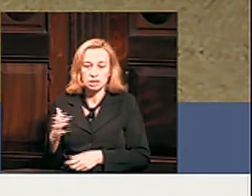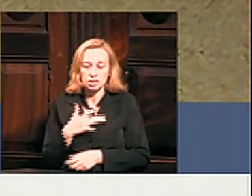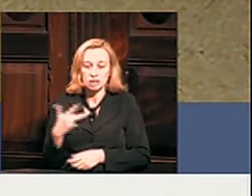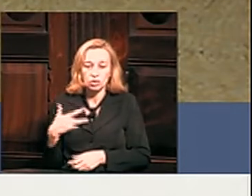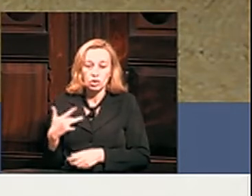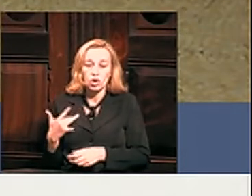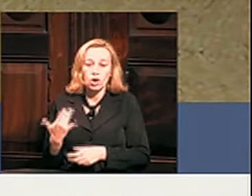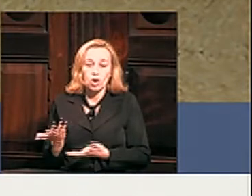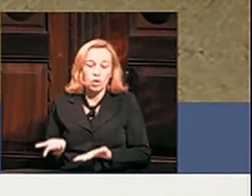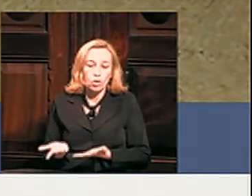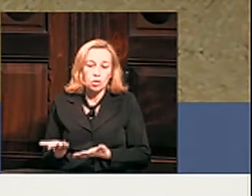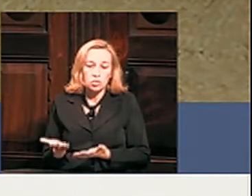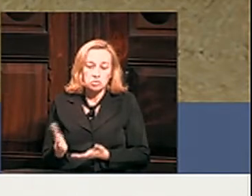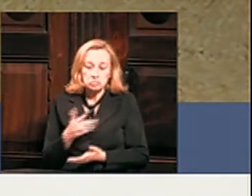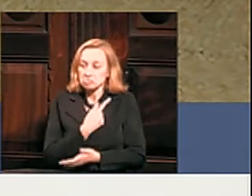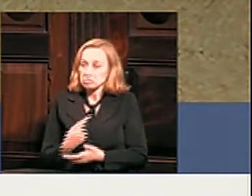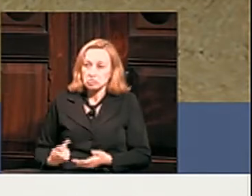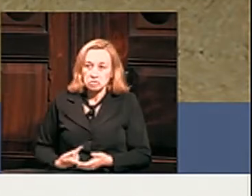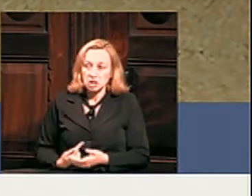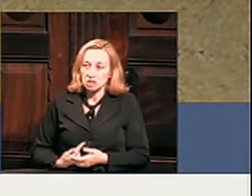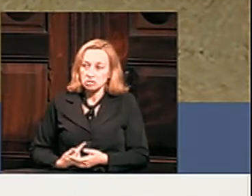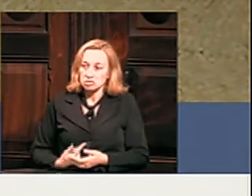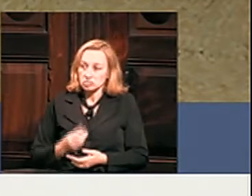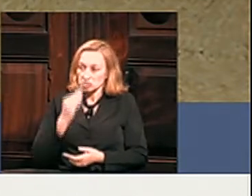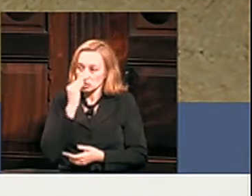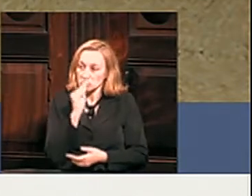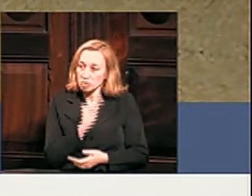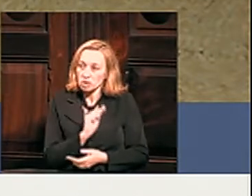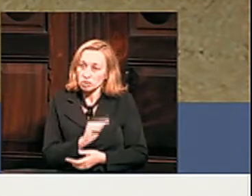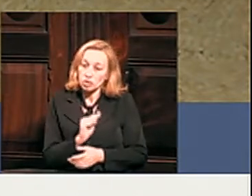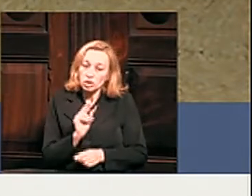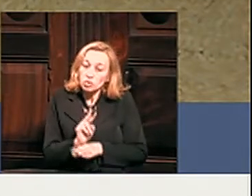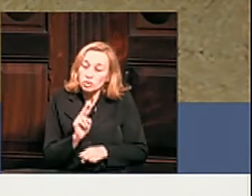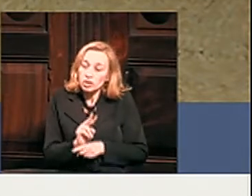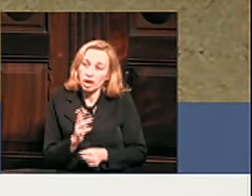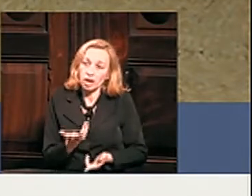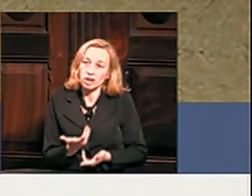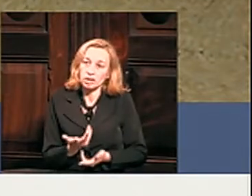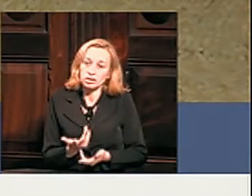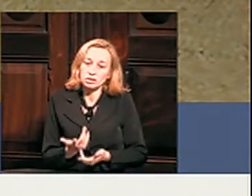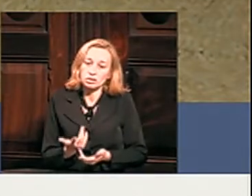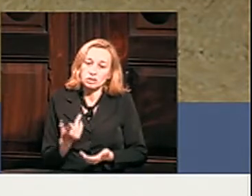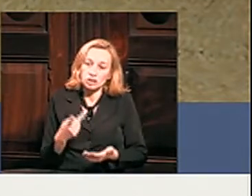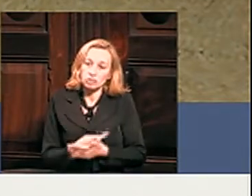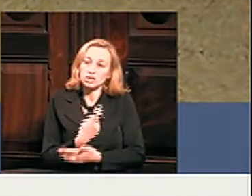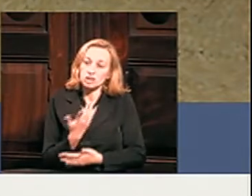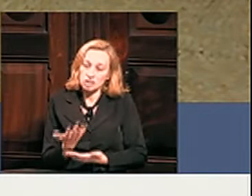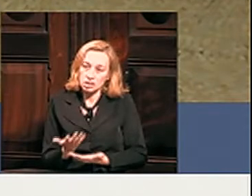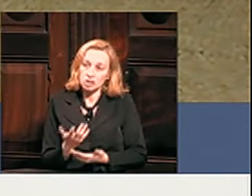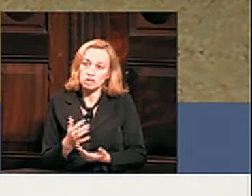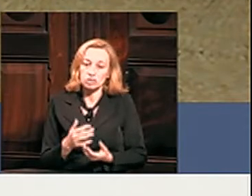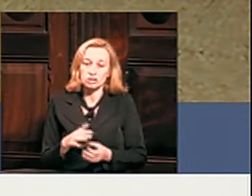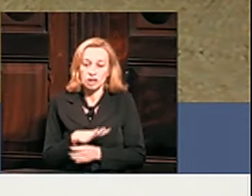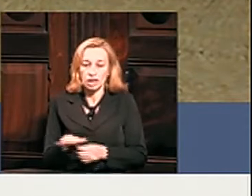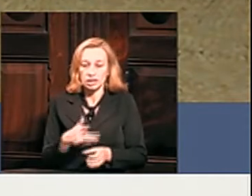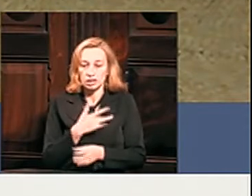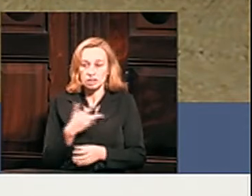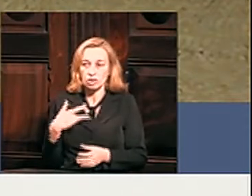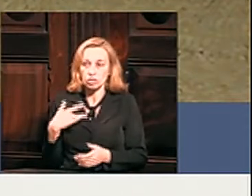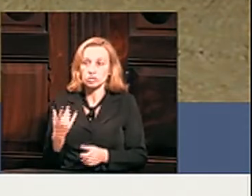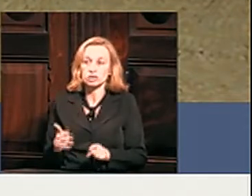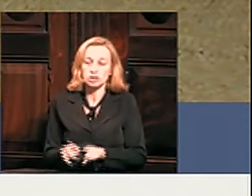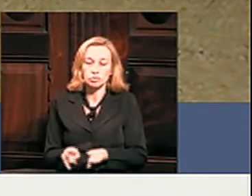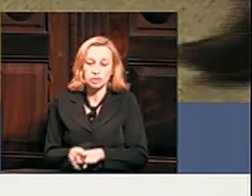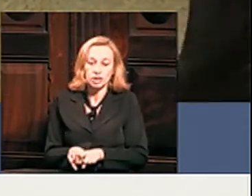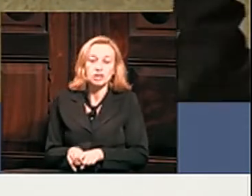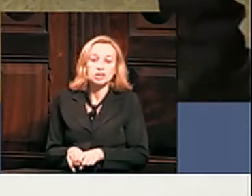assim em cuidar das formas de compensar o impacto causado pelo plano de cargos da saúde. Tampouco,